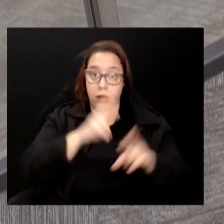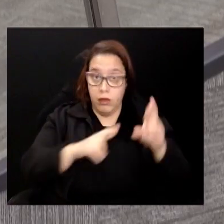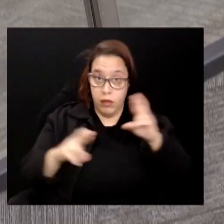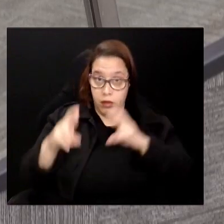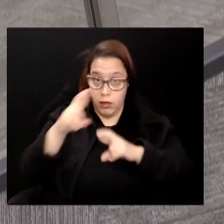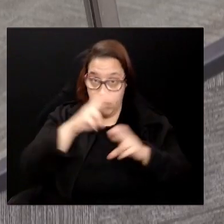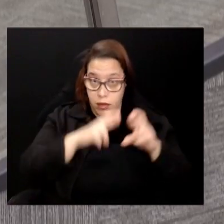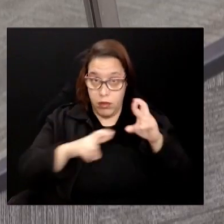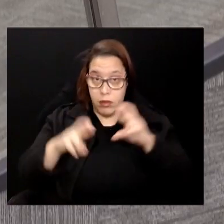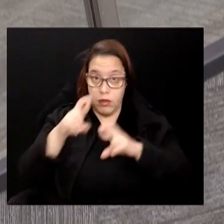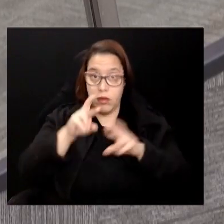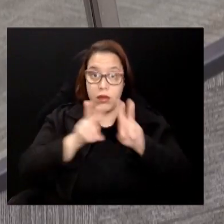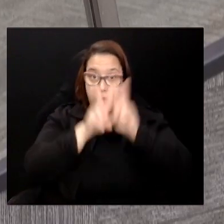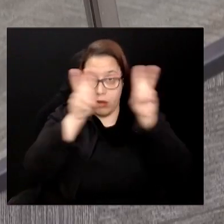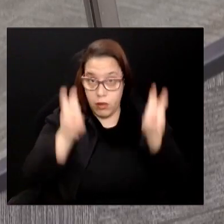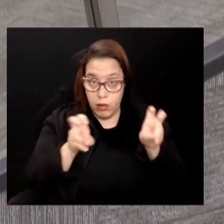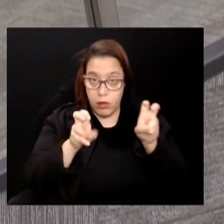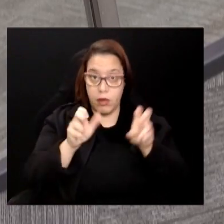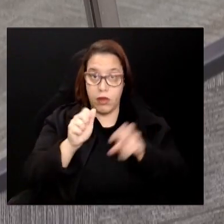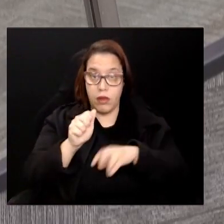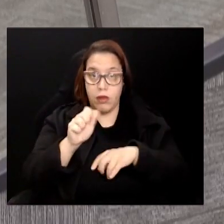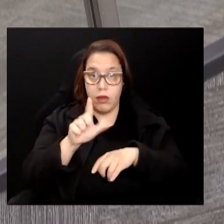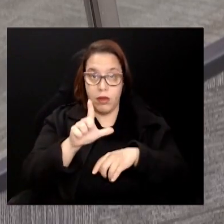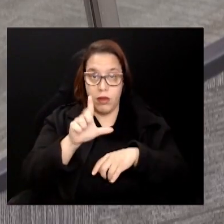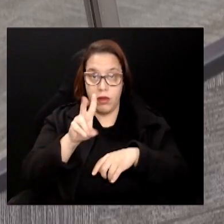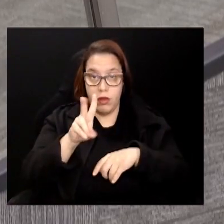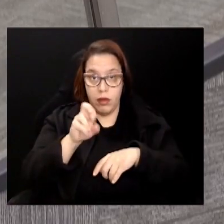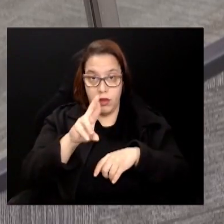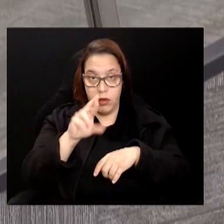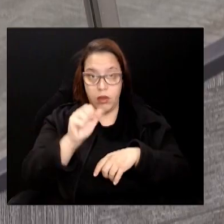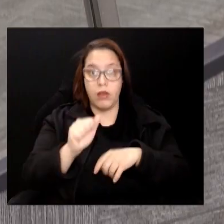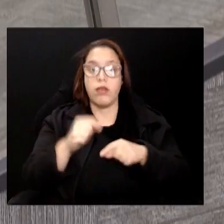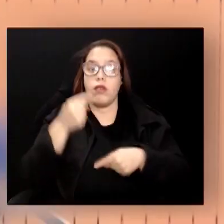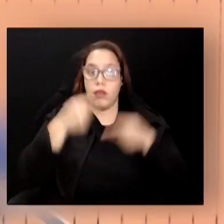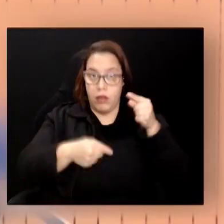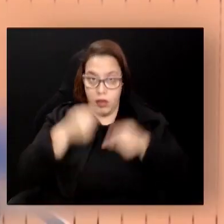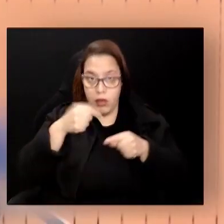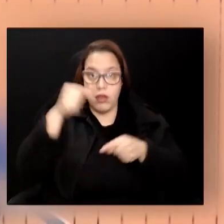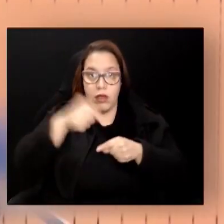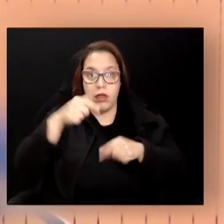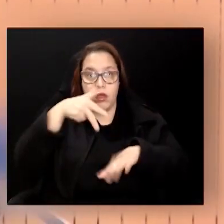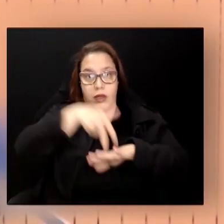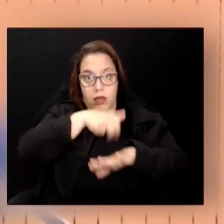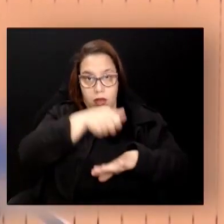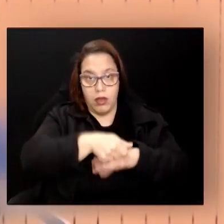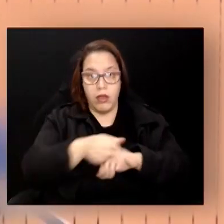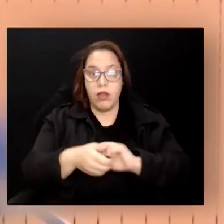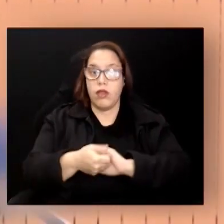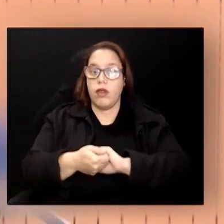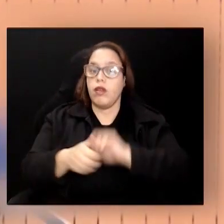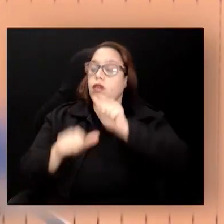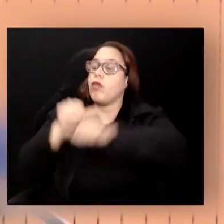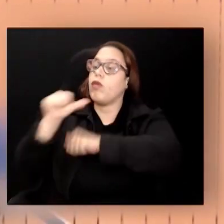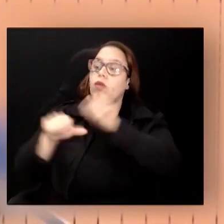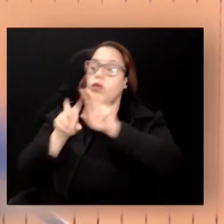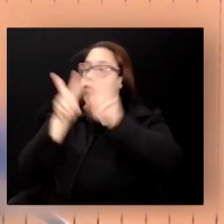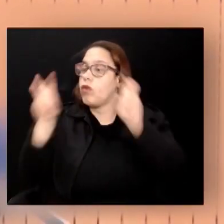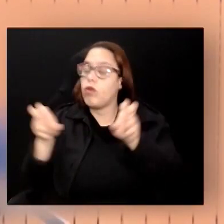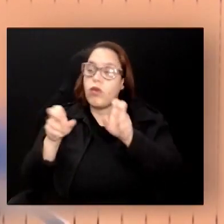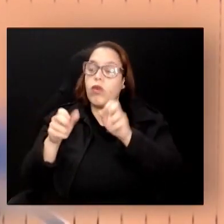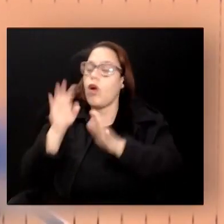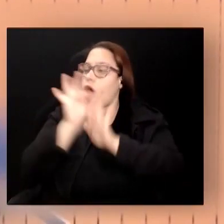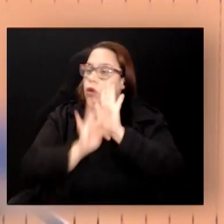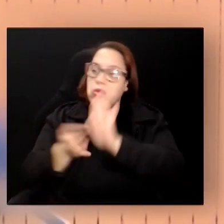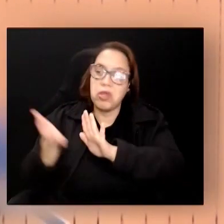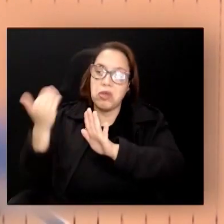relação aos alvarás. Ele foi amplamente discutido na tribuna. O que muda em relação ao texto anterior? Inclusão